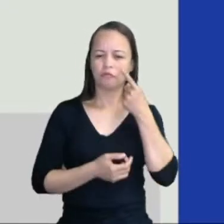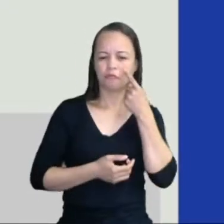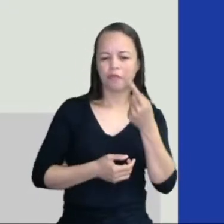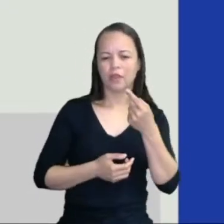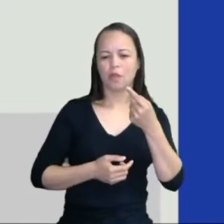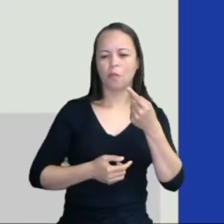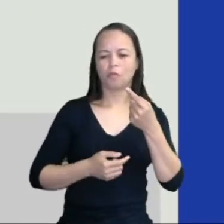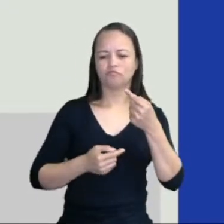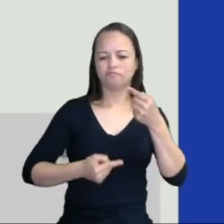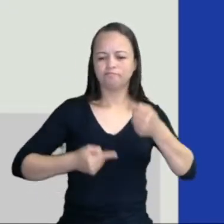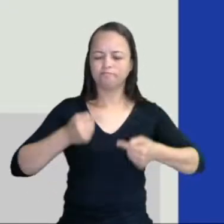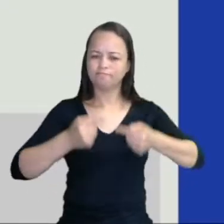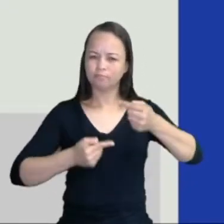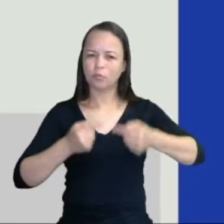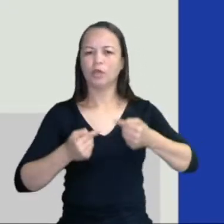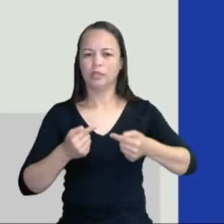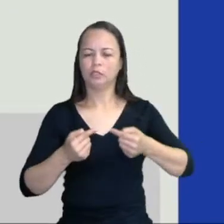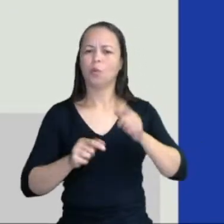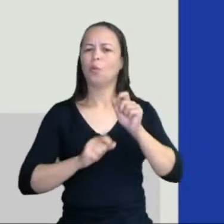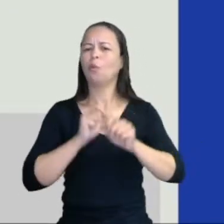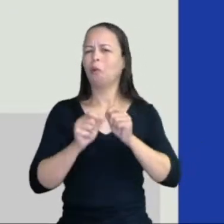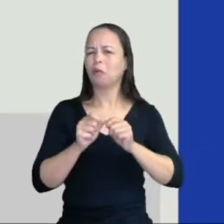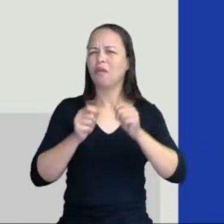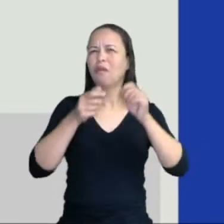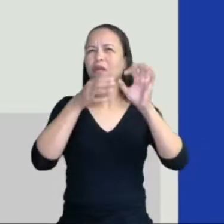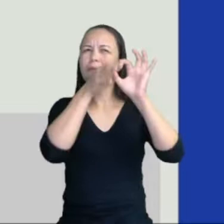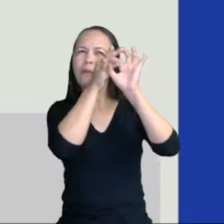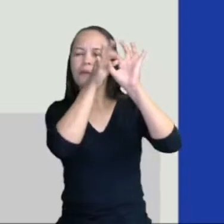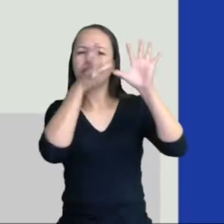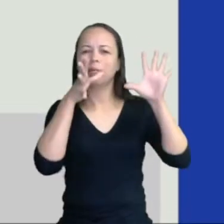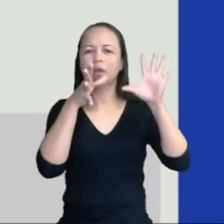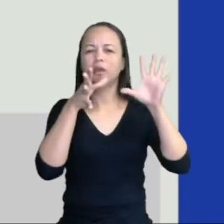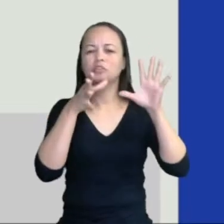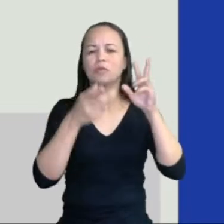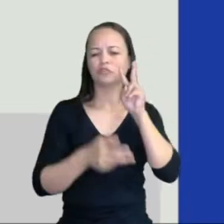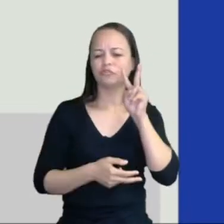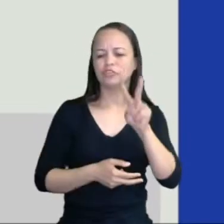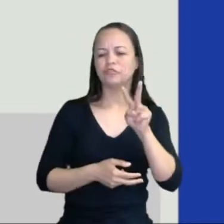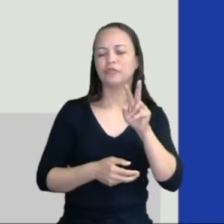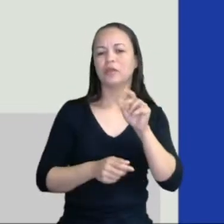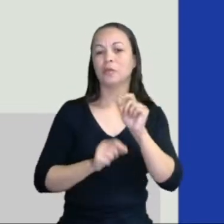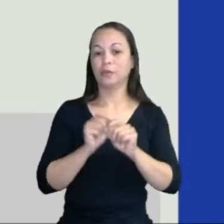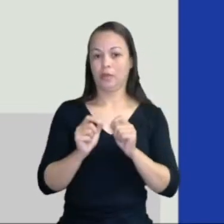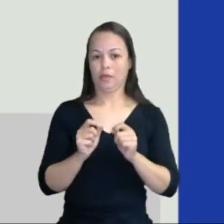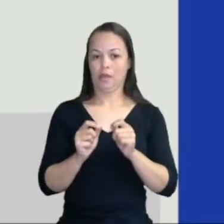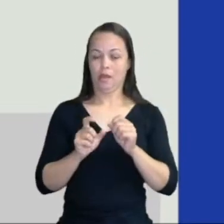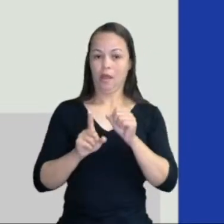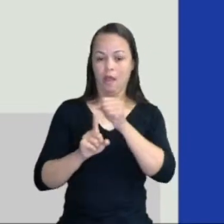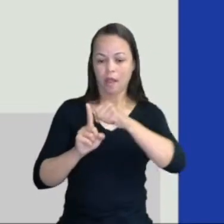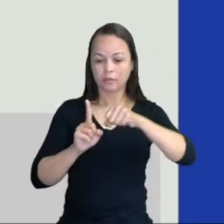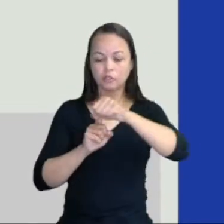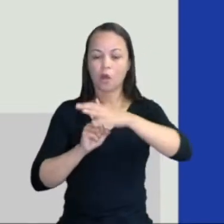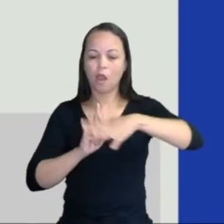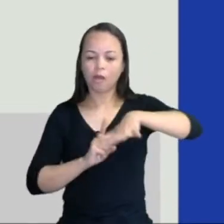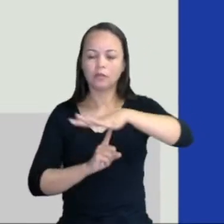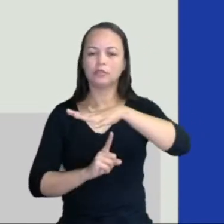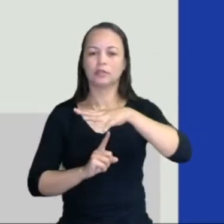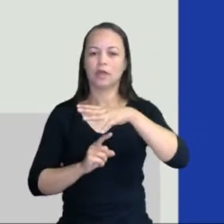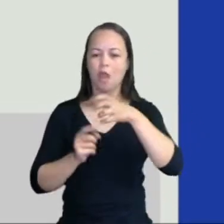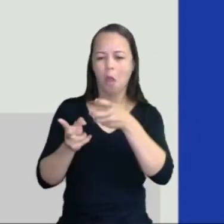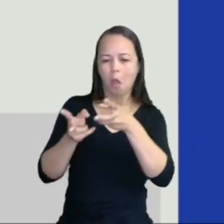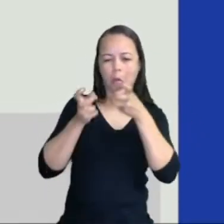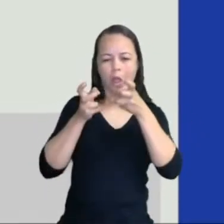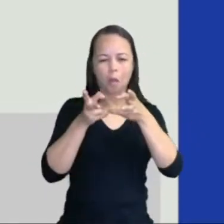político o que é o liberalismo, a gente vai ver que as sociedades começam a observar sobre